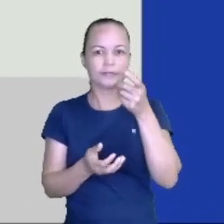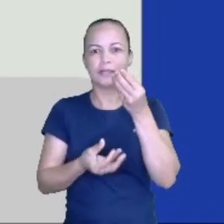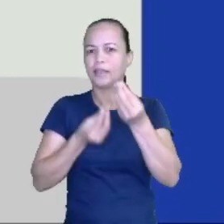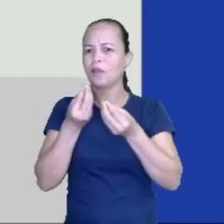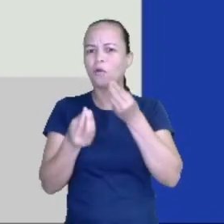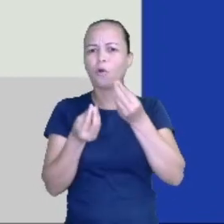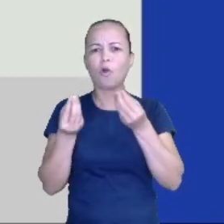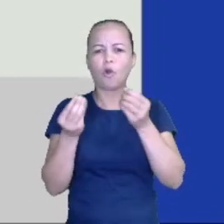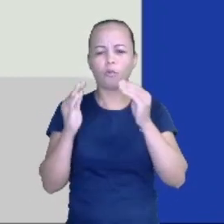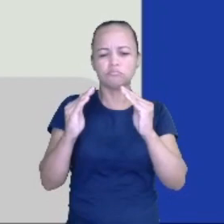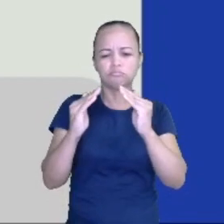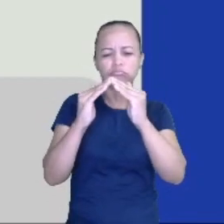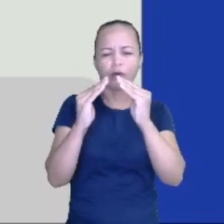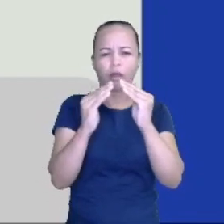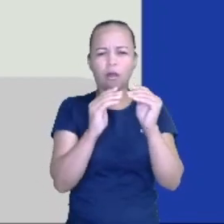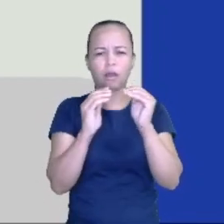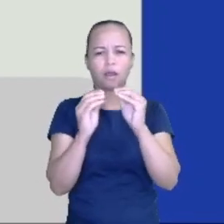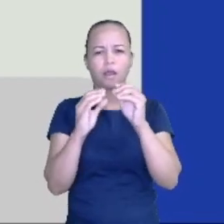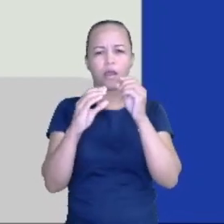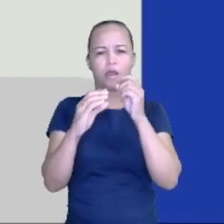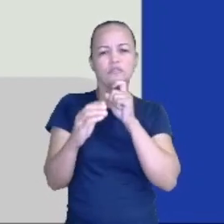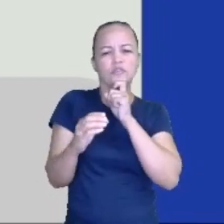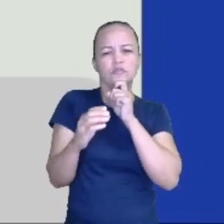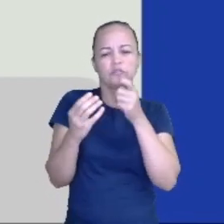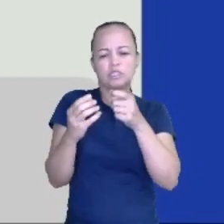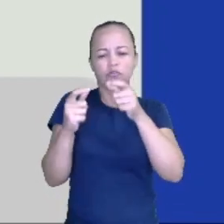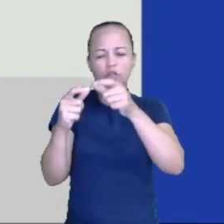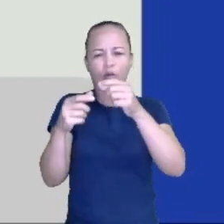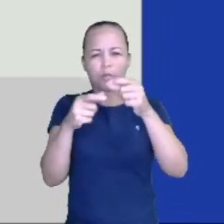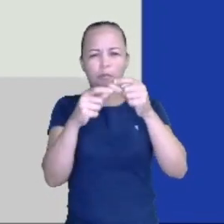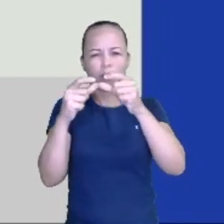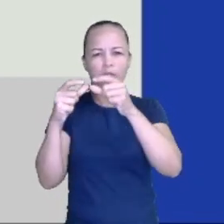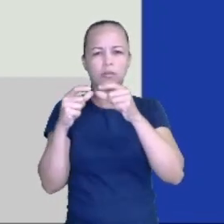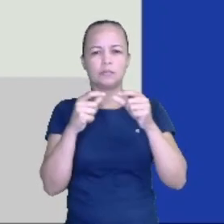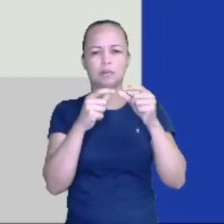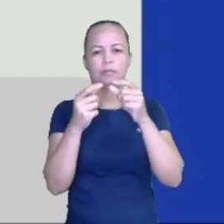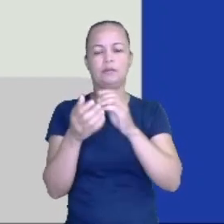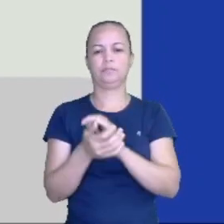Lá no Alasca, no Ártico. É bem comum lá.